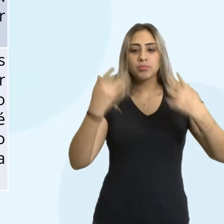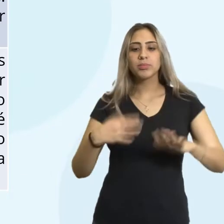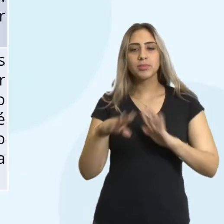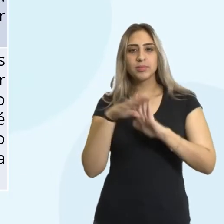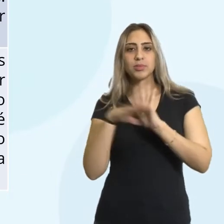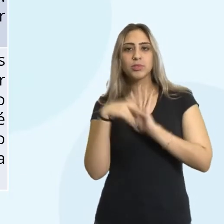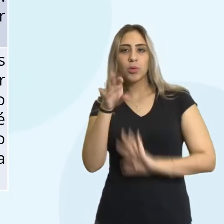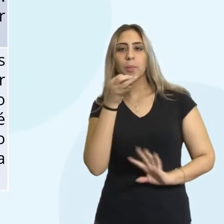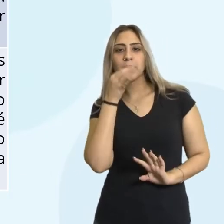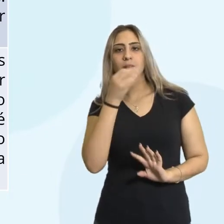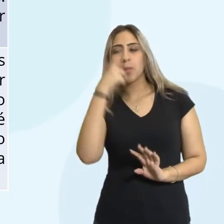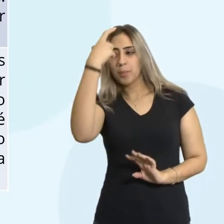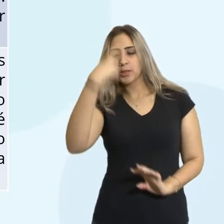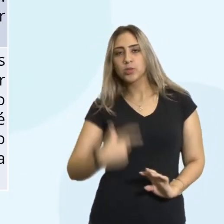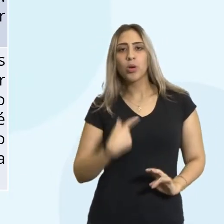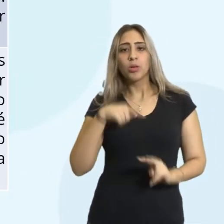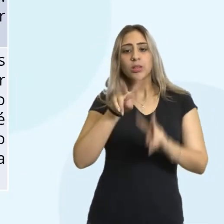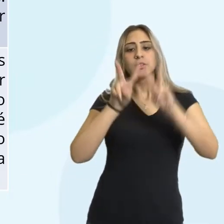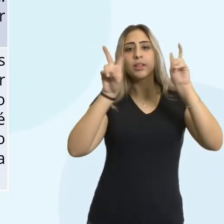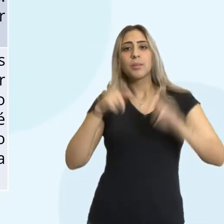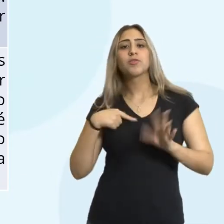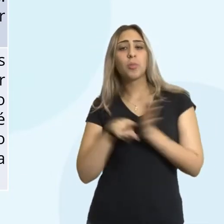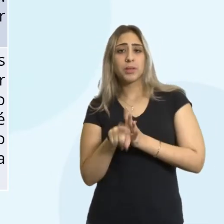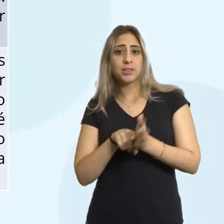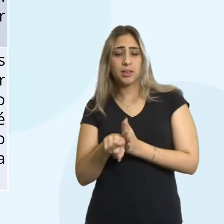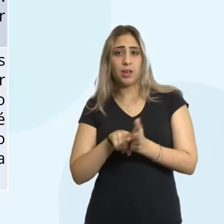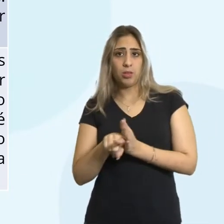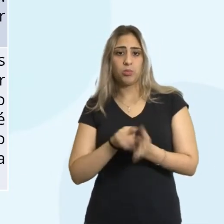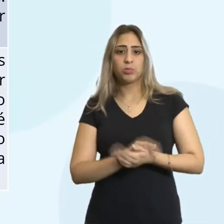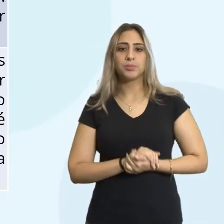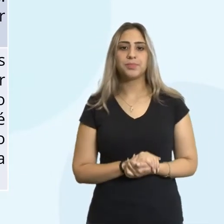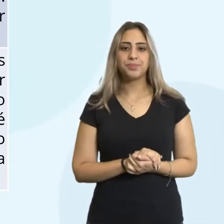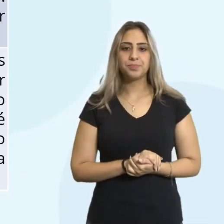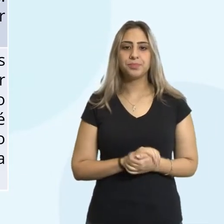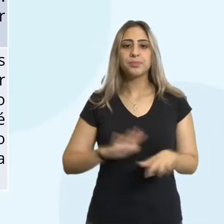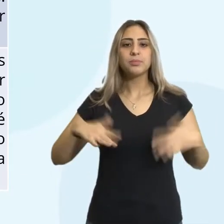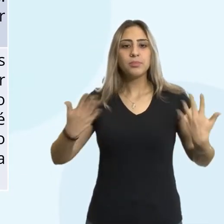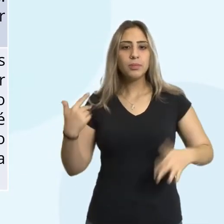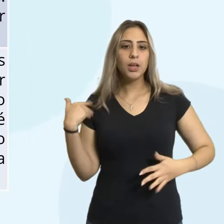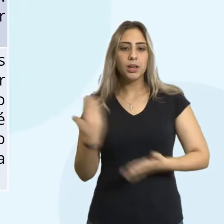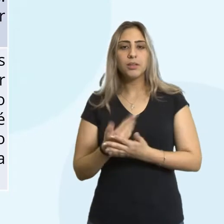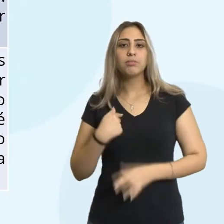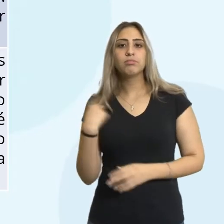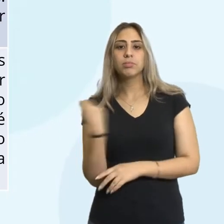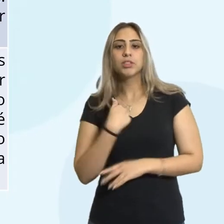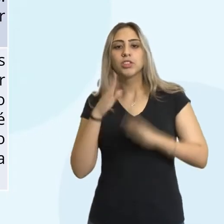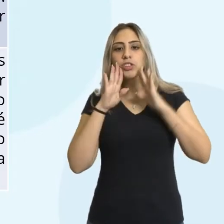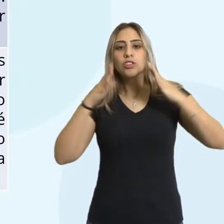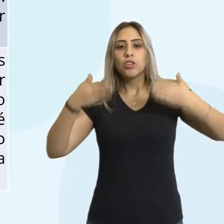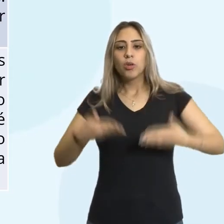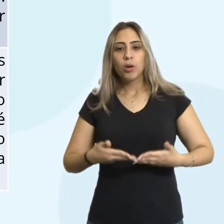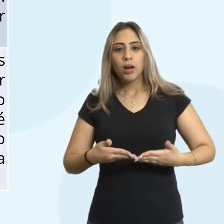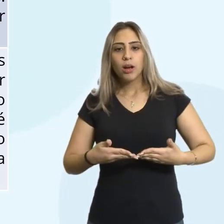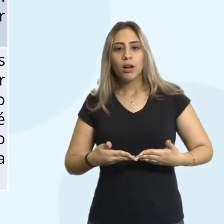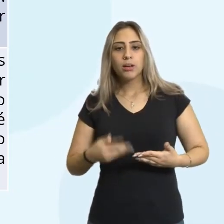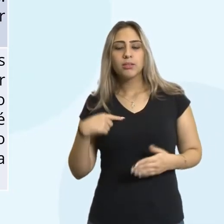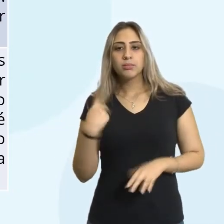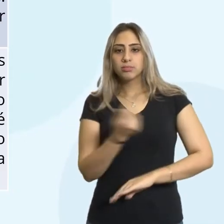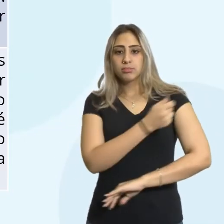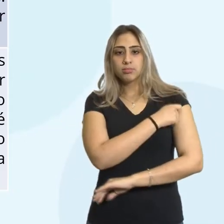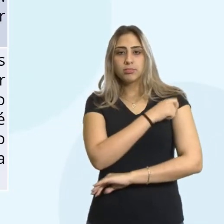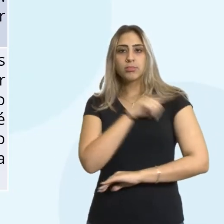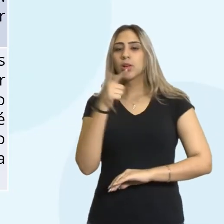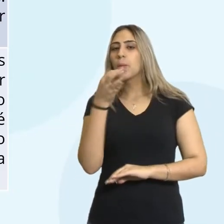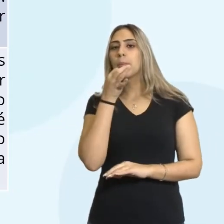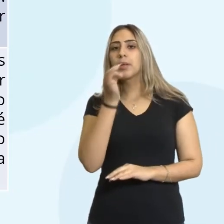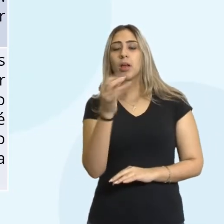sua opinião pessoal diante de sistemas foram pesquisados né E aí vale a gente focar frisar para o estudante que